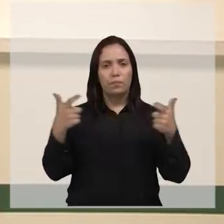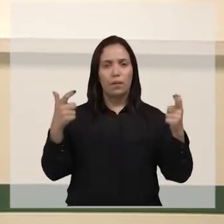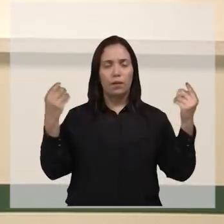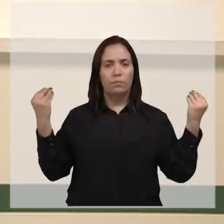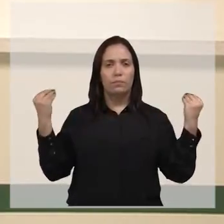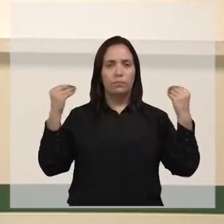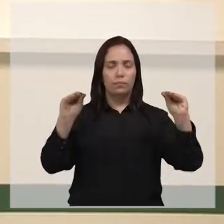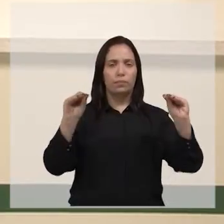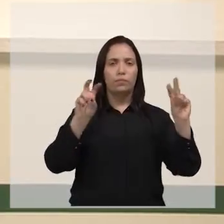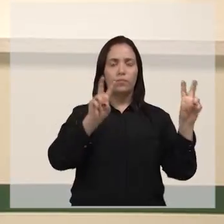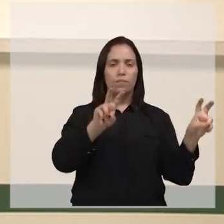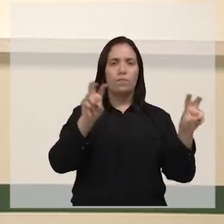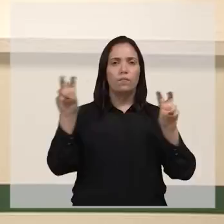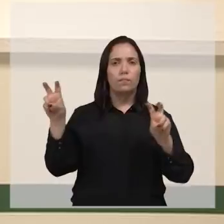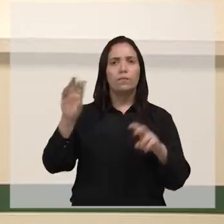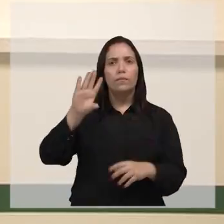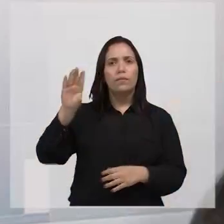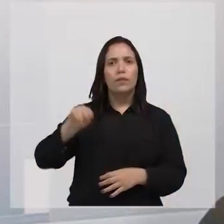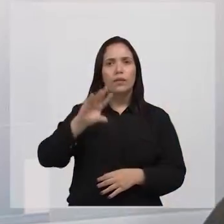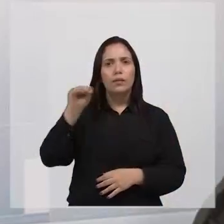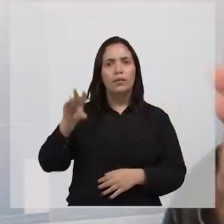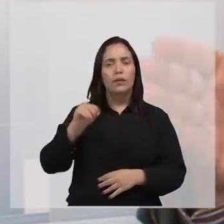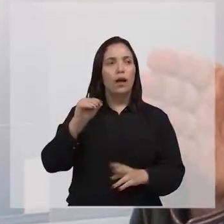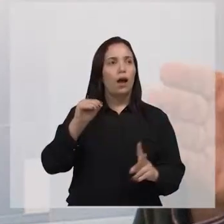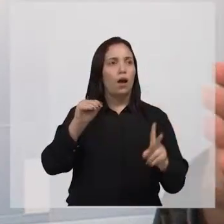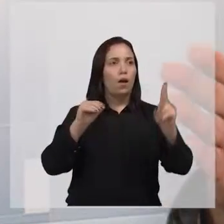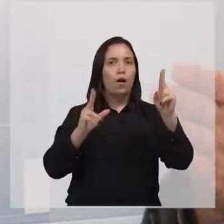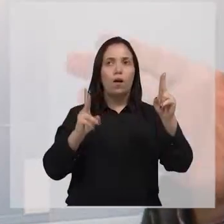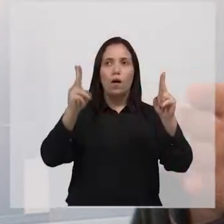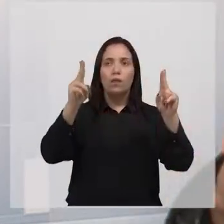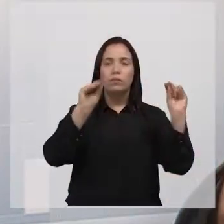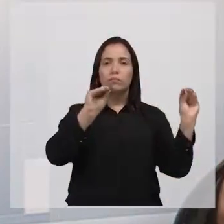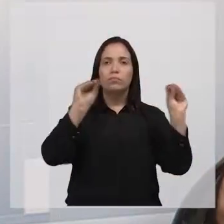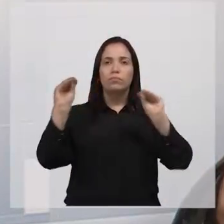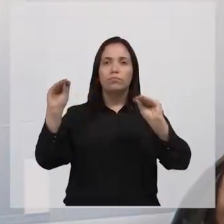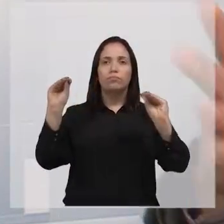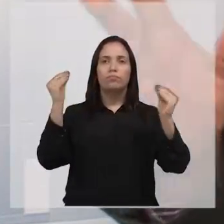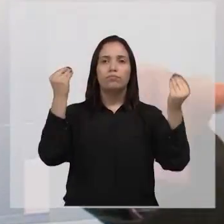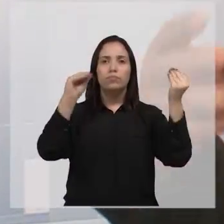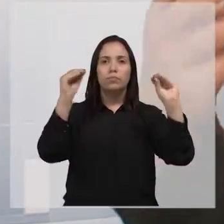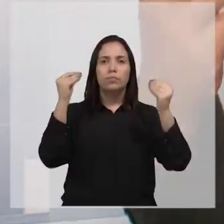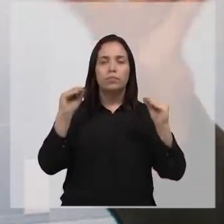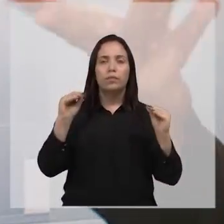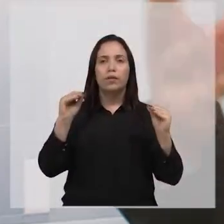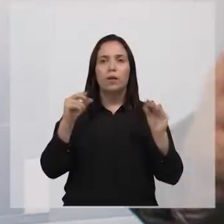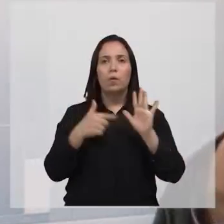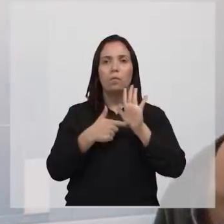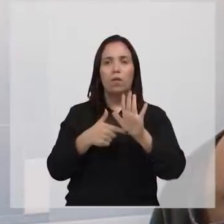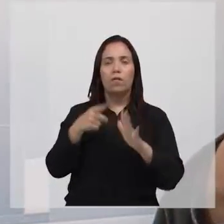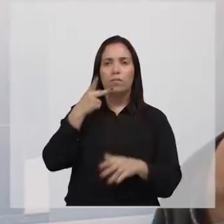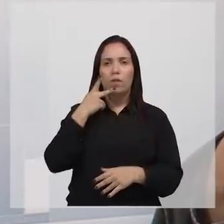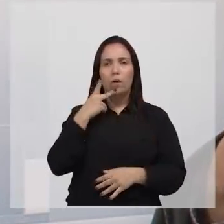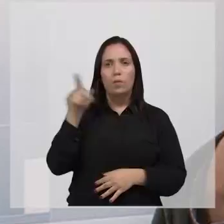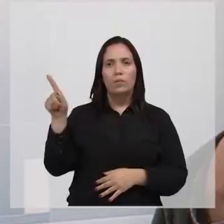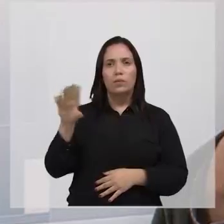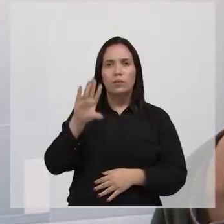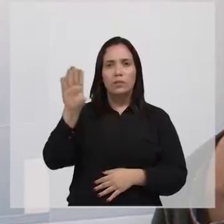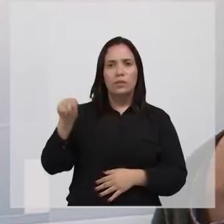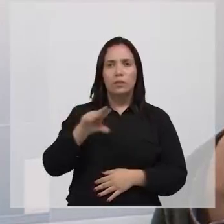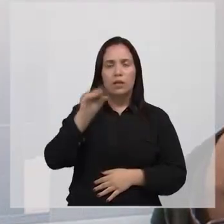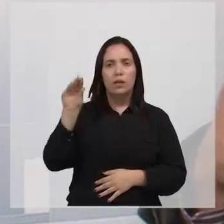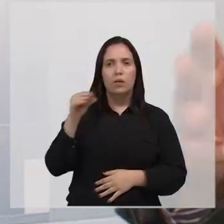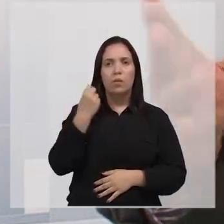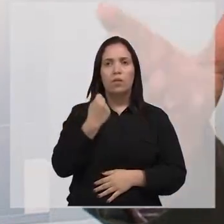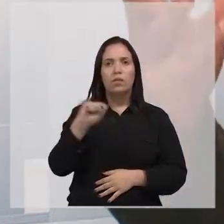Pegaram a fala do Ciro, cortaram e fizeram a montagem como se o Ciro defendesse